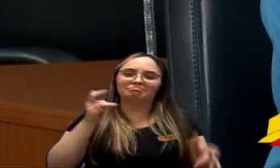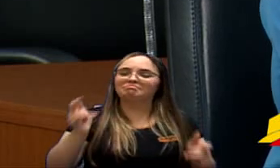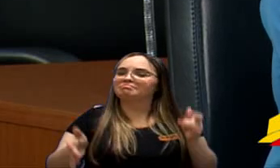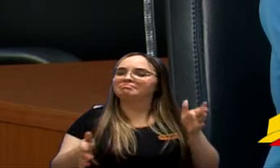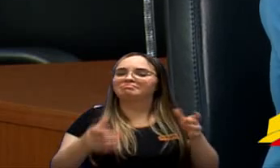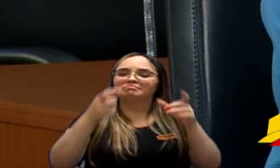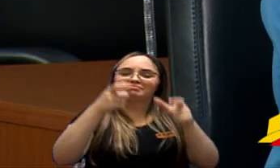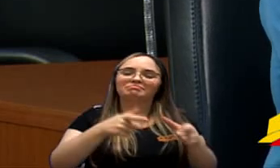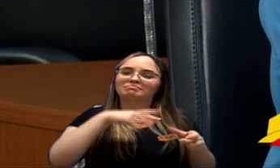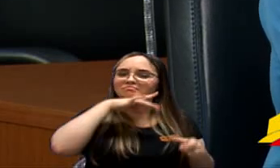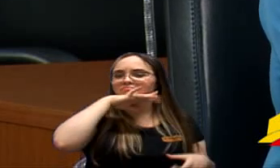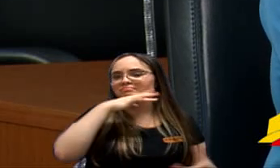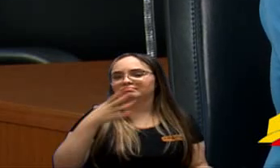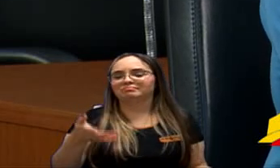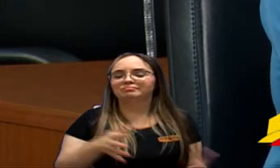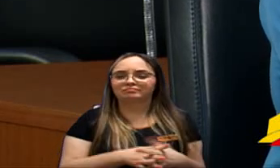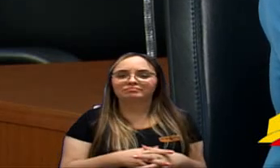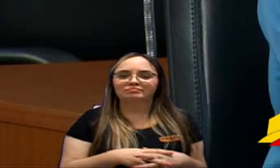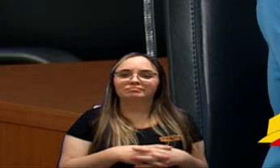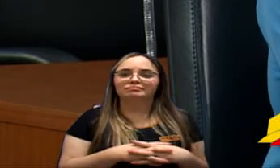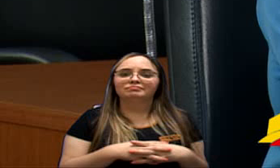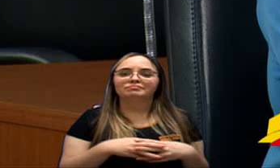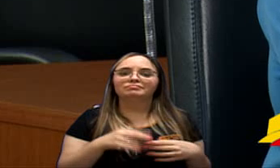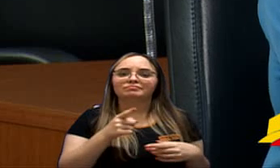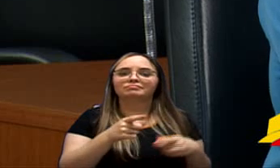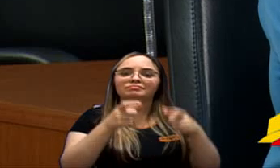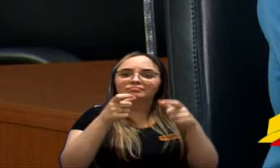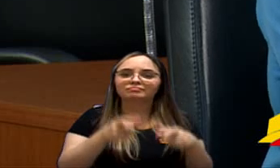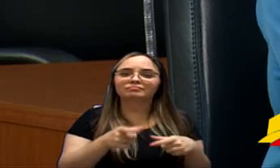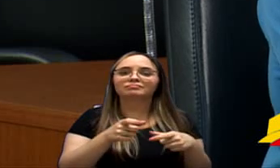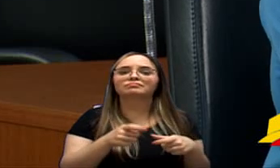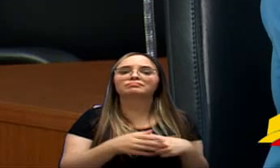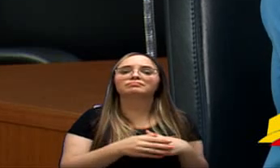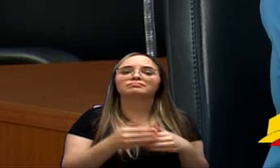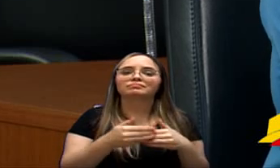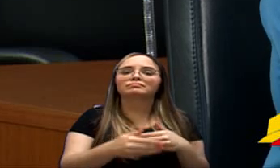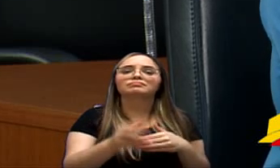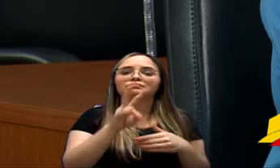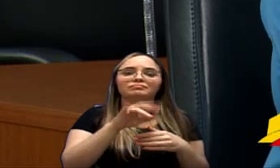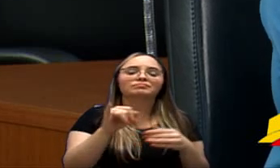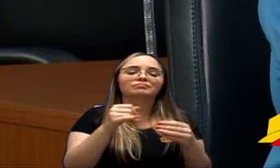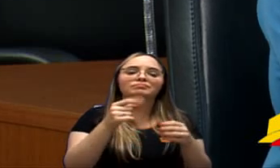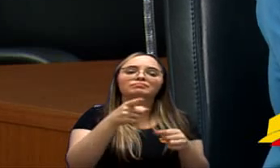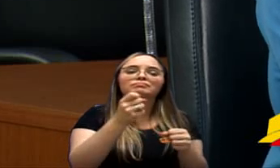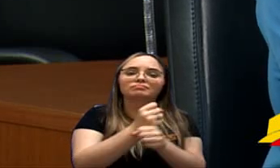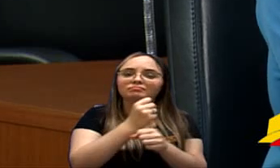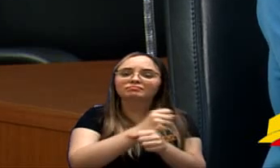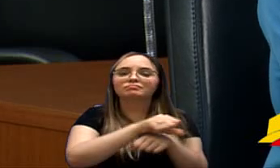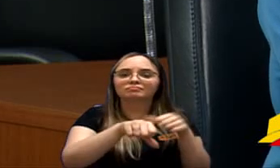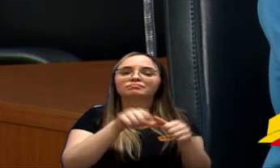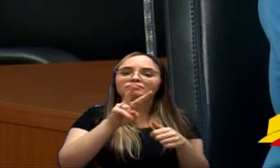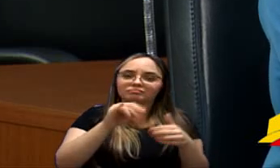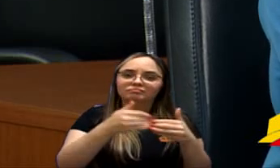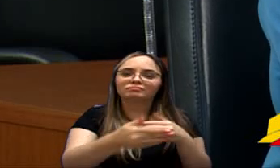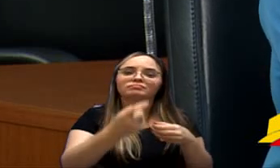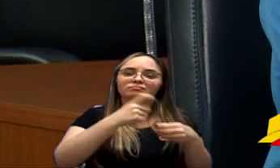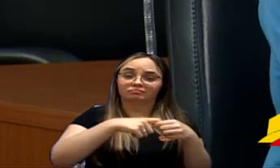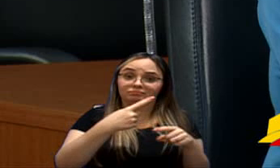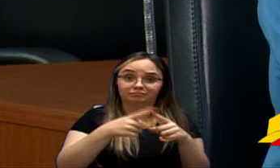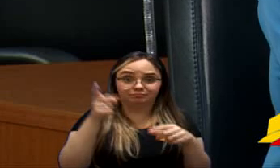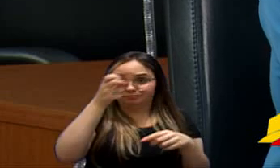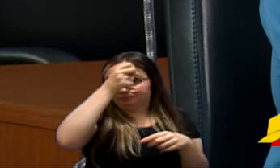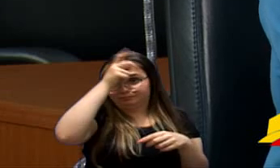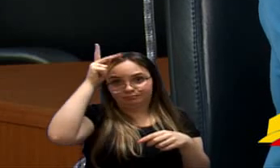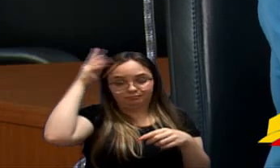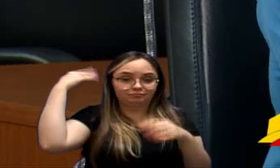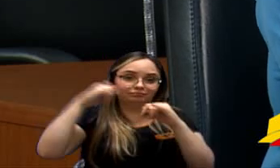espaço ruim. Quando realmente efetividade vai ter da abertura com o Sabe Tudo? Porque foi anunciado pelo prefeito já